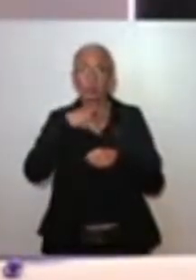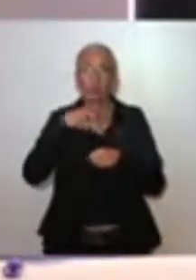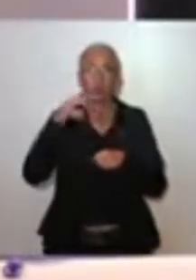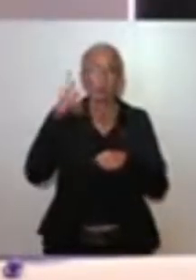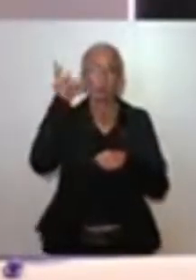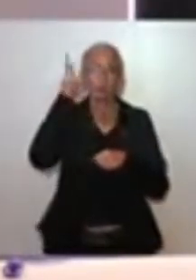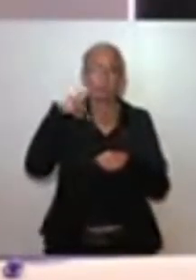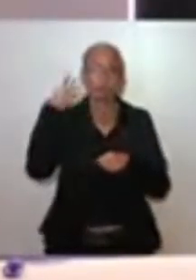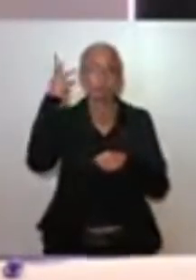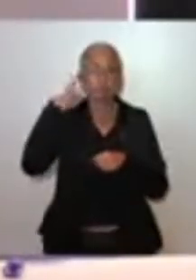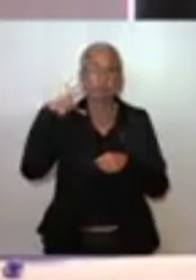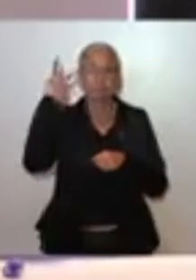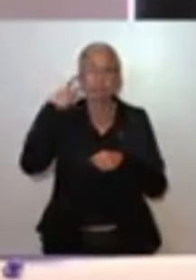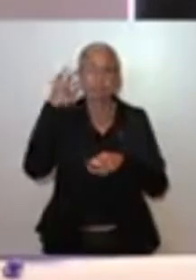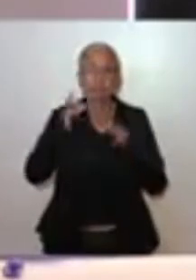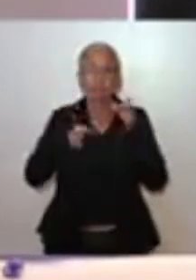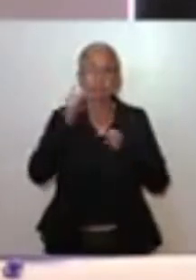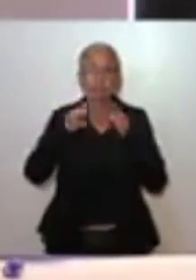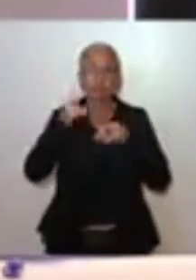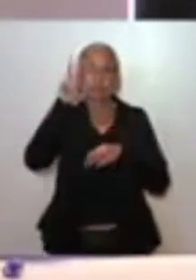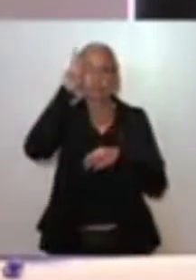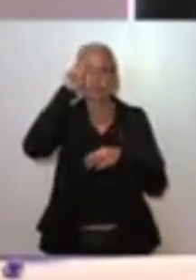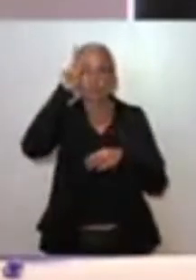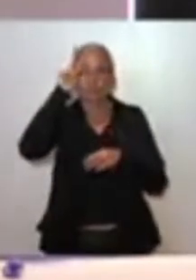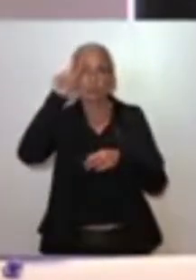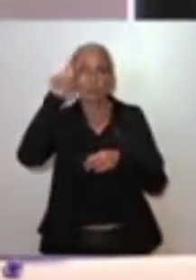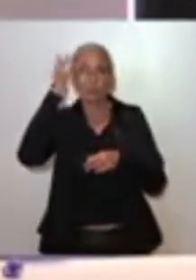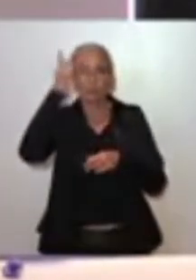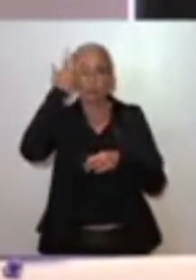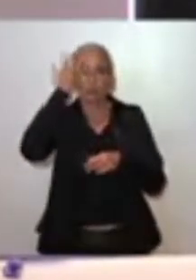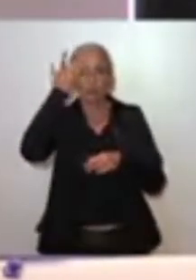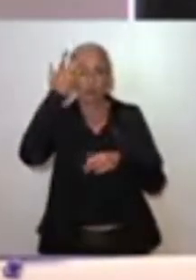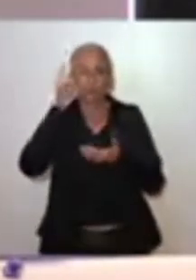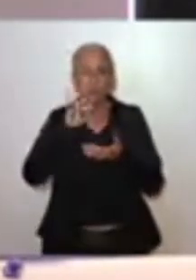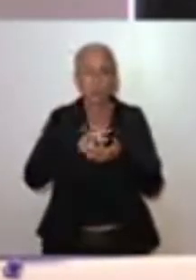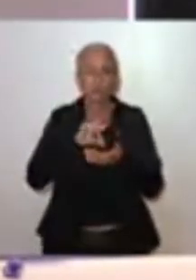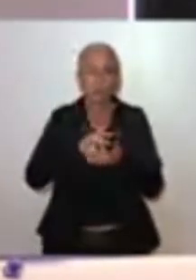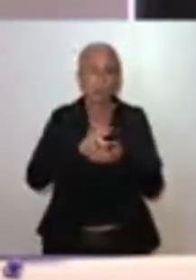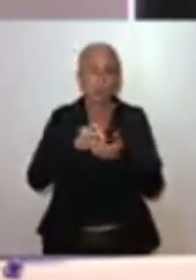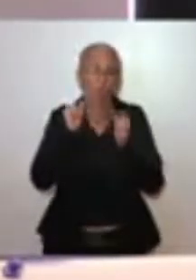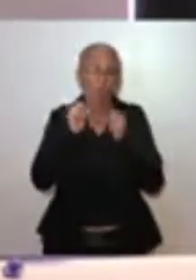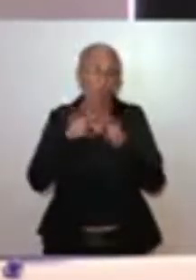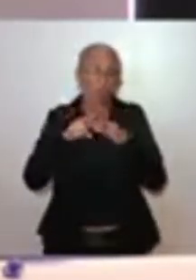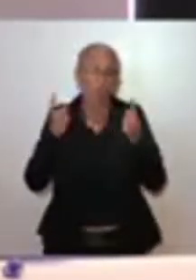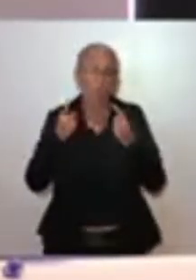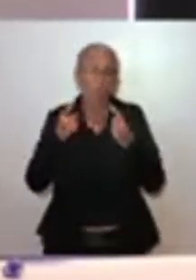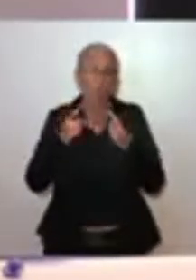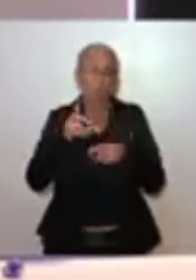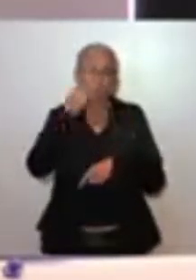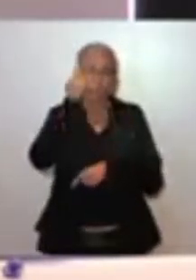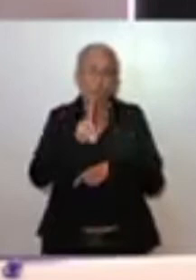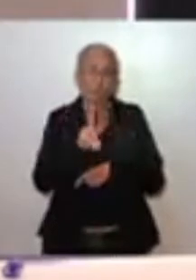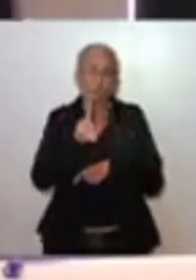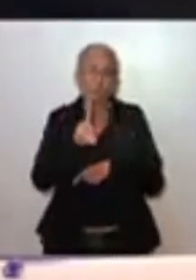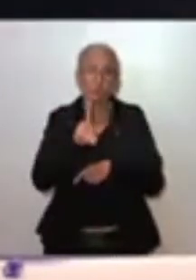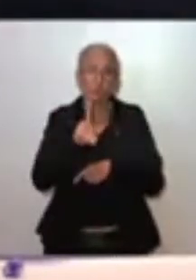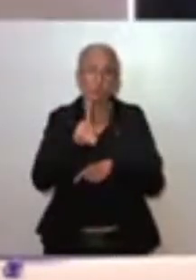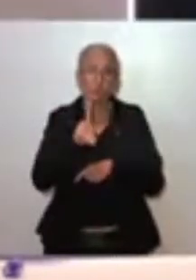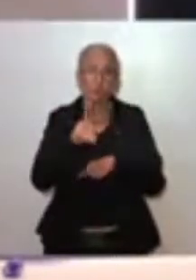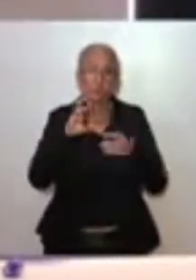da história Eu lamento porque não acho que seja verdade mas é um direito mas não faz parte da Democracia